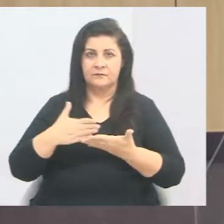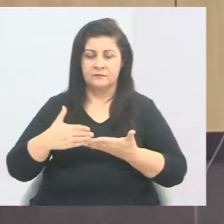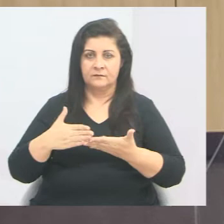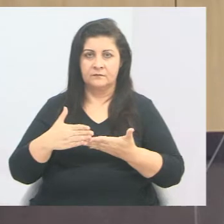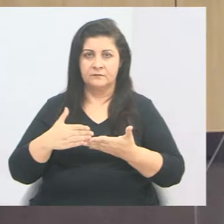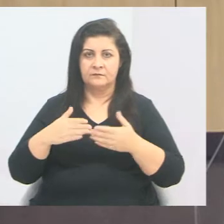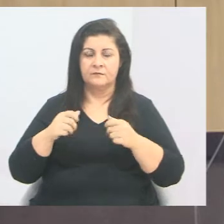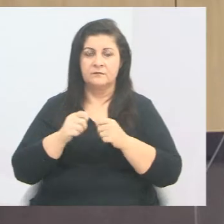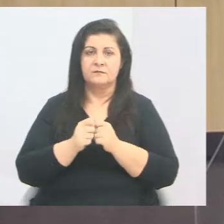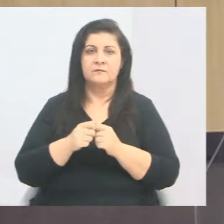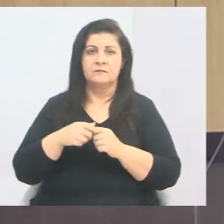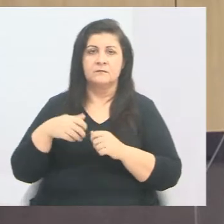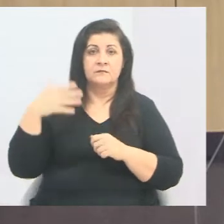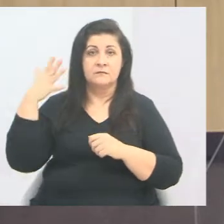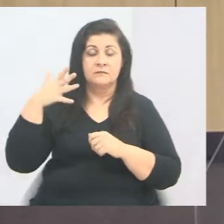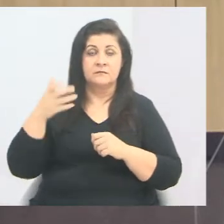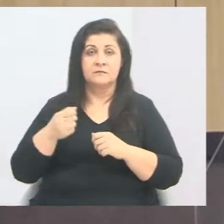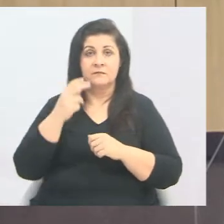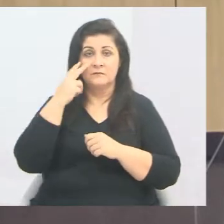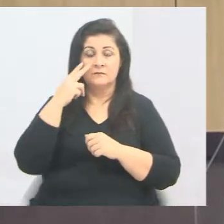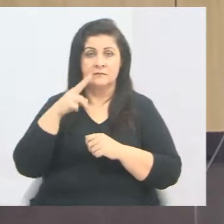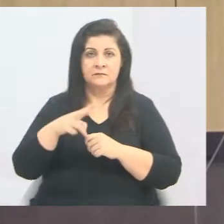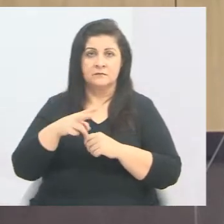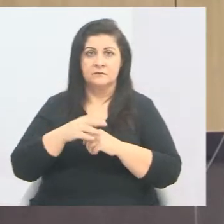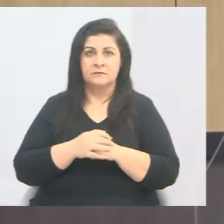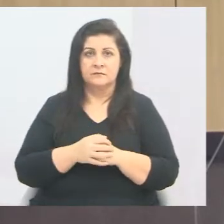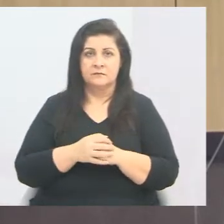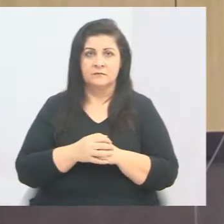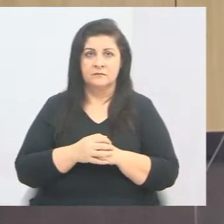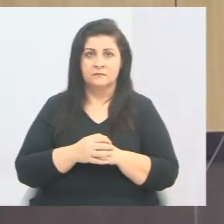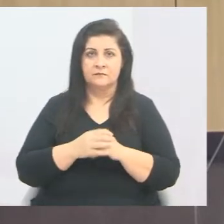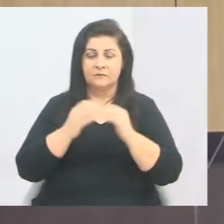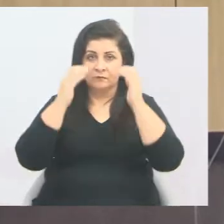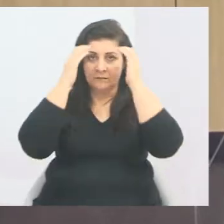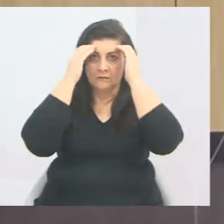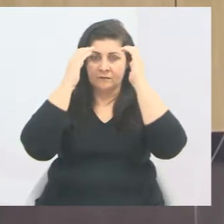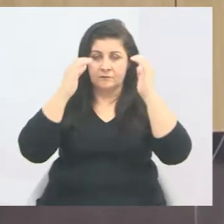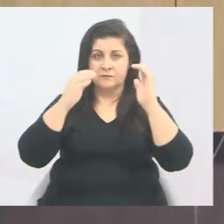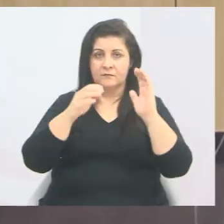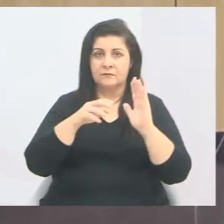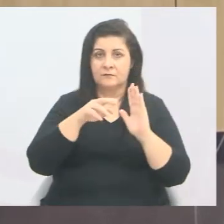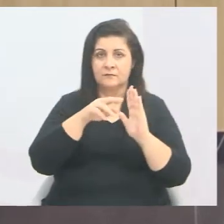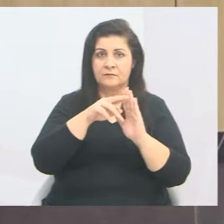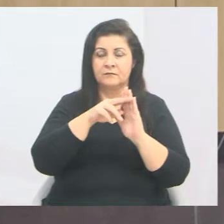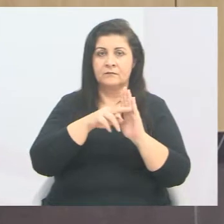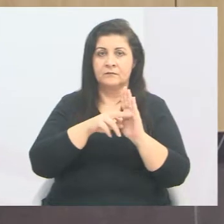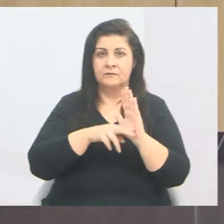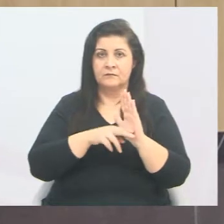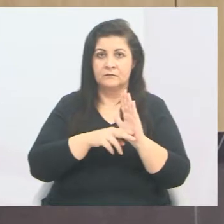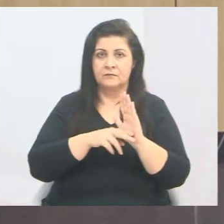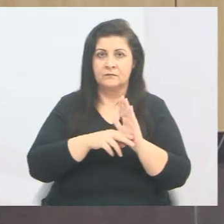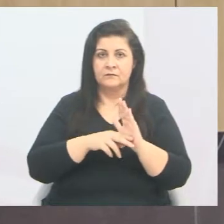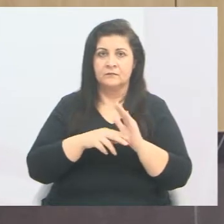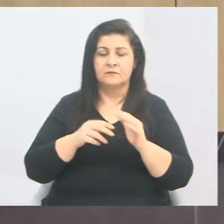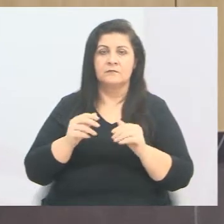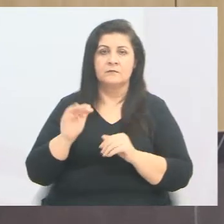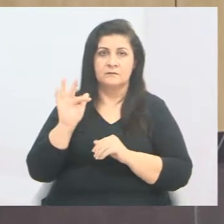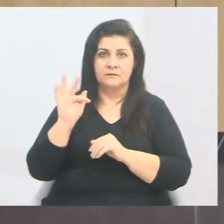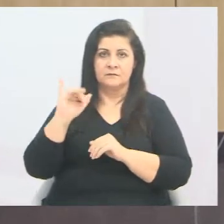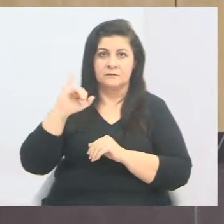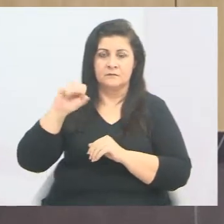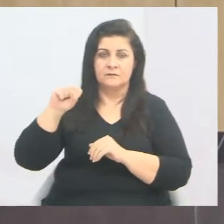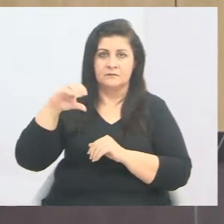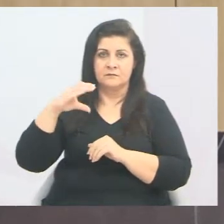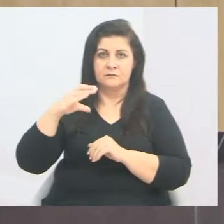pública destinada à avaliação e demonstração do cumprimento das metas fiscais referente ao quadrimestre de